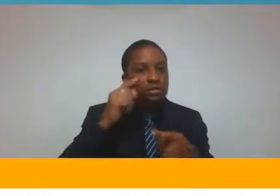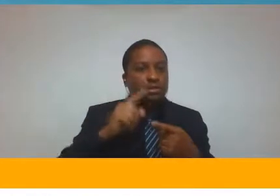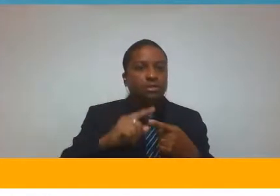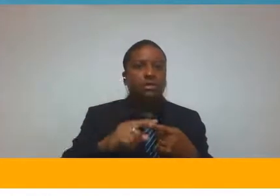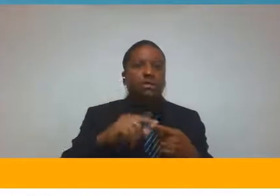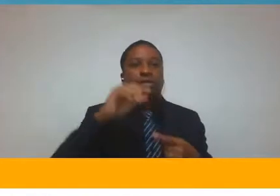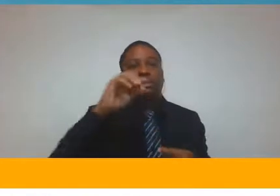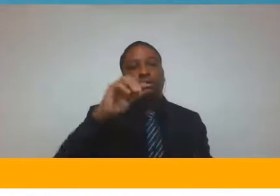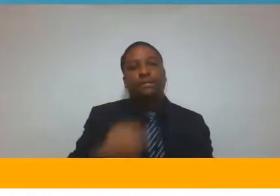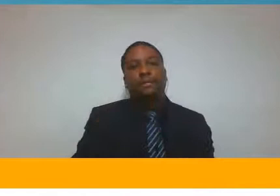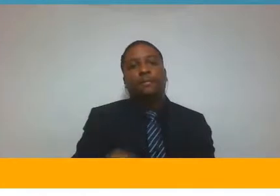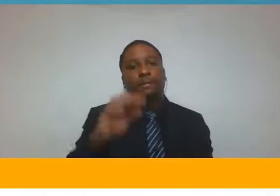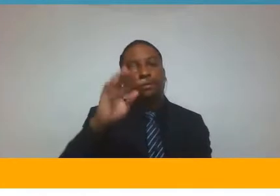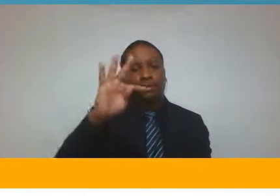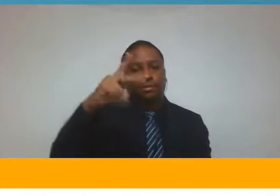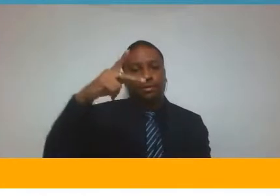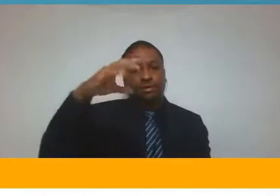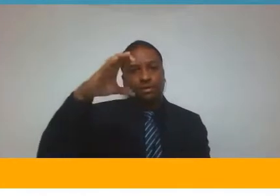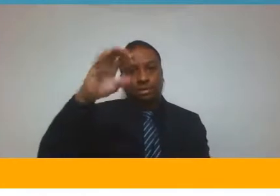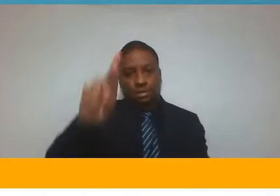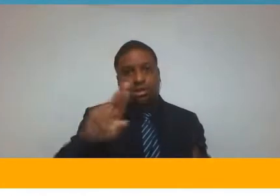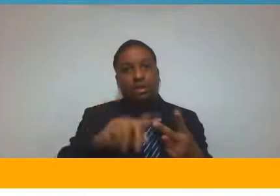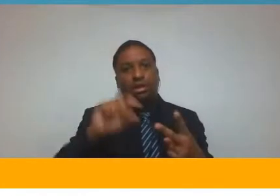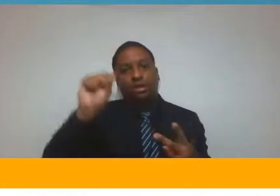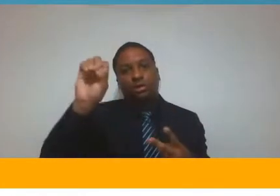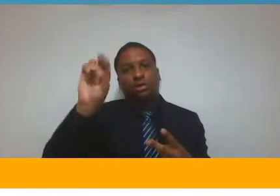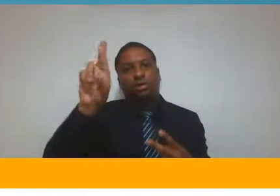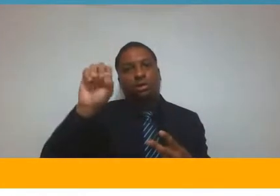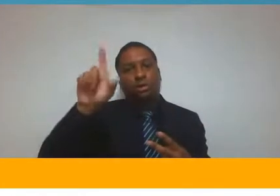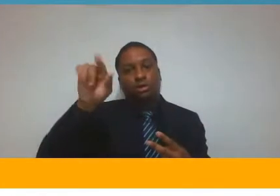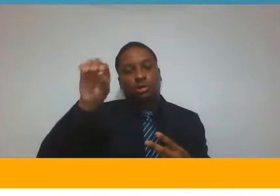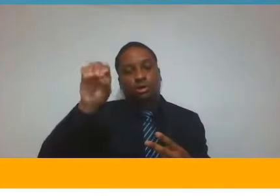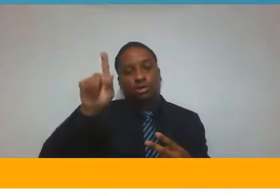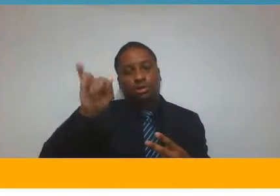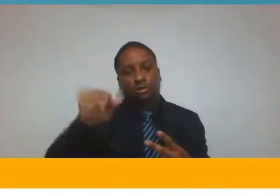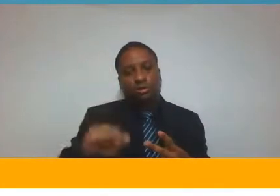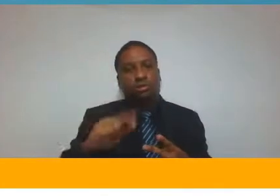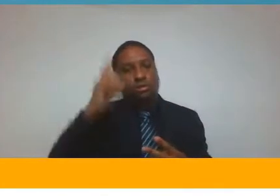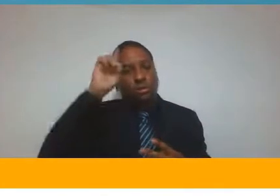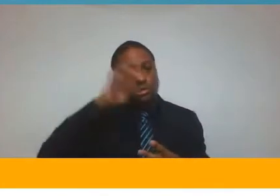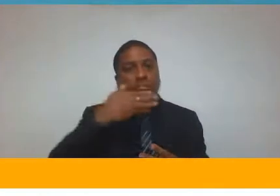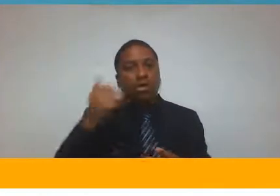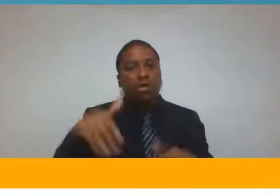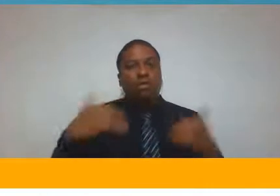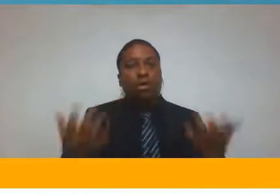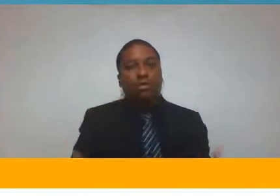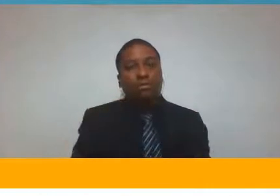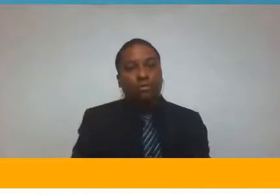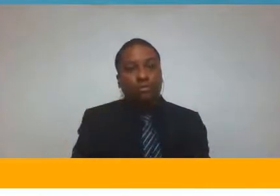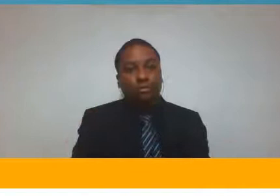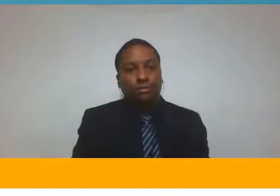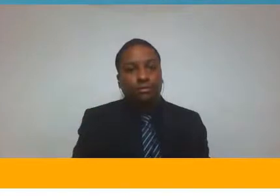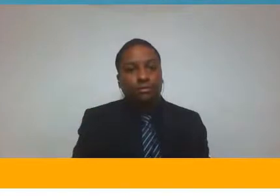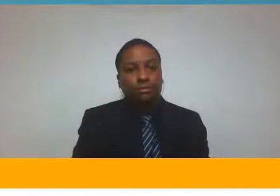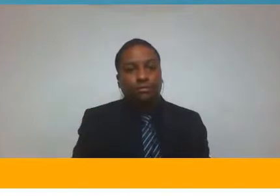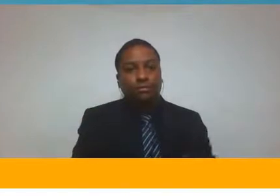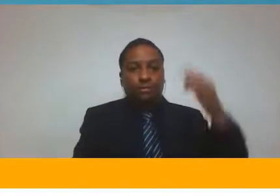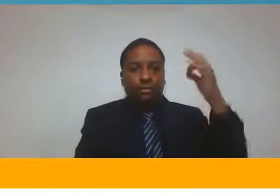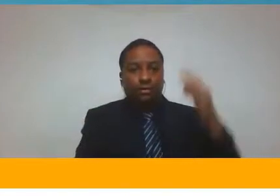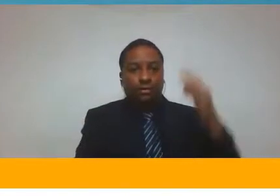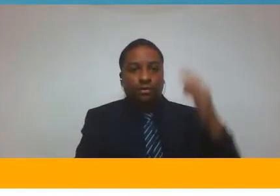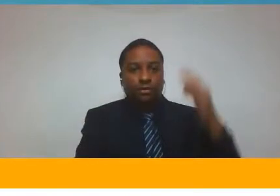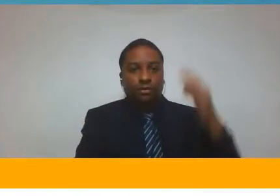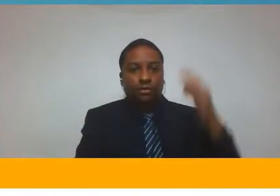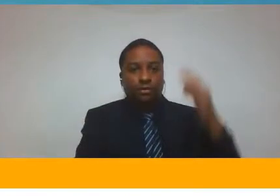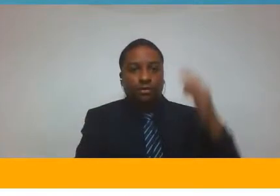podia rapidamente. Você falou durante a apresentação. Falei, mas dá para esclarecer agora. O ideal é que para RT-PCR seja feito